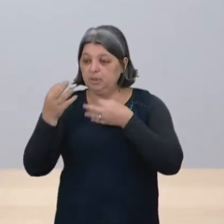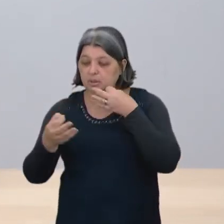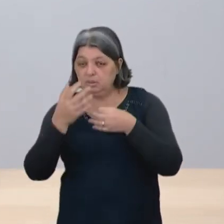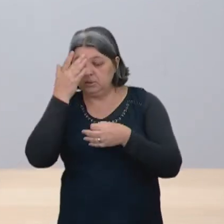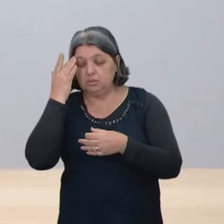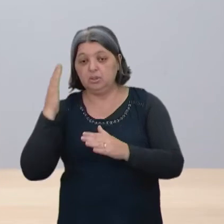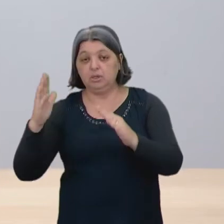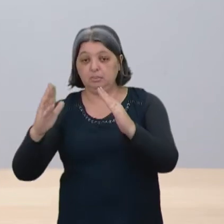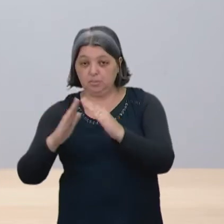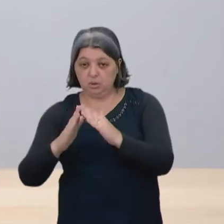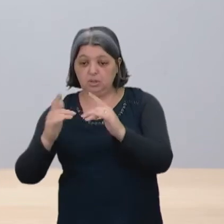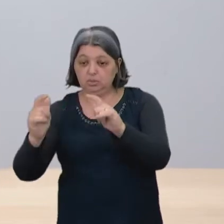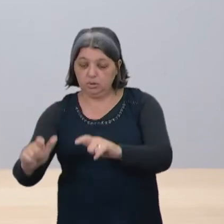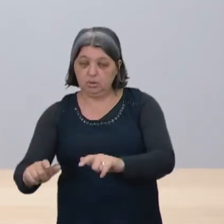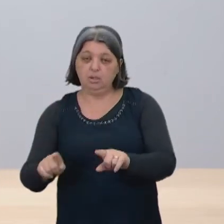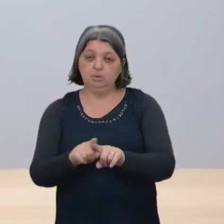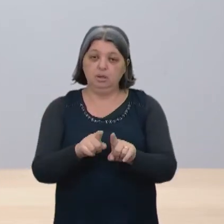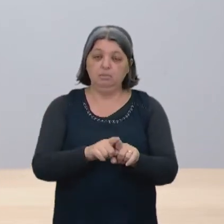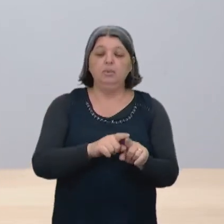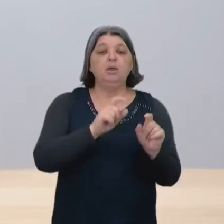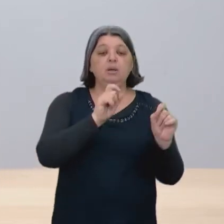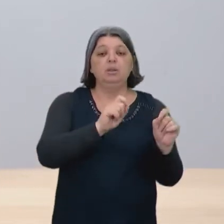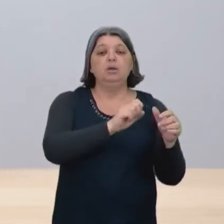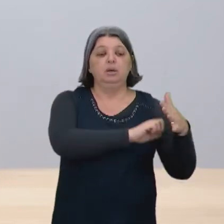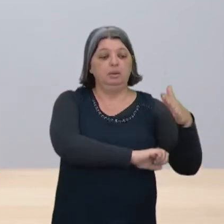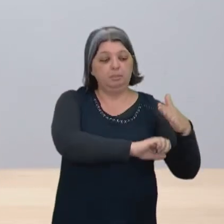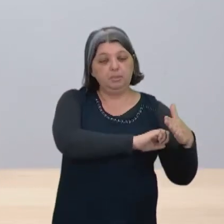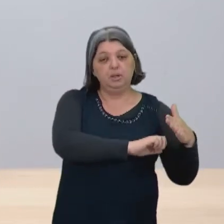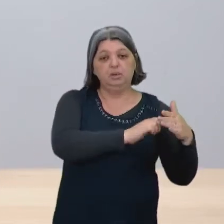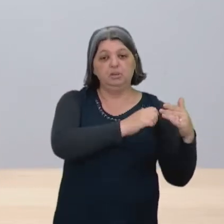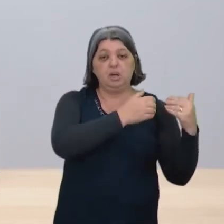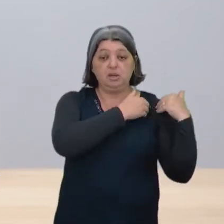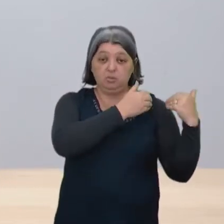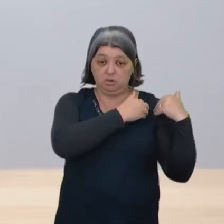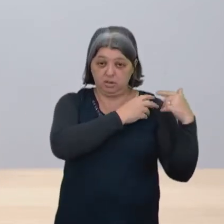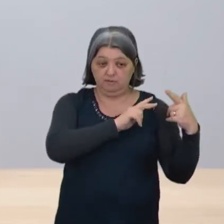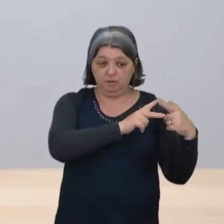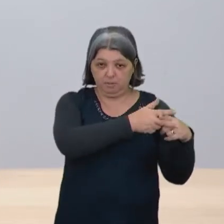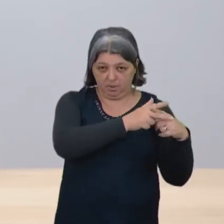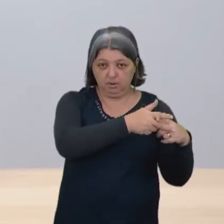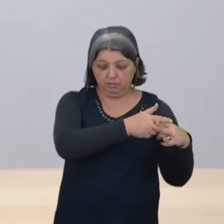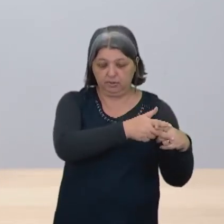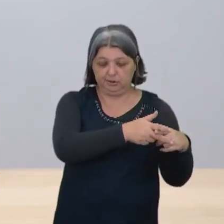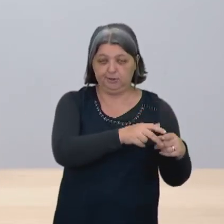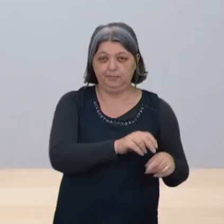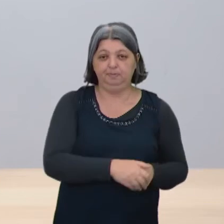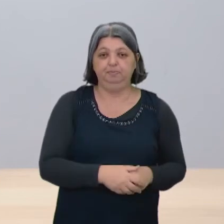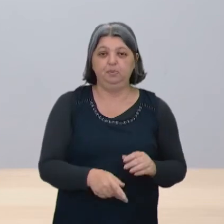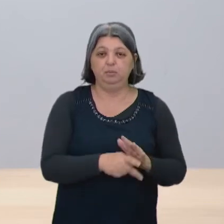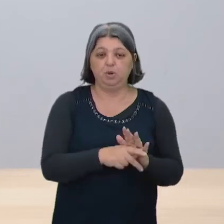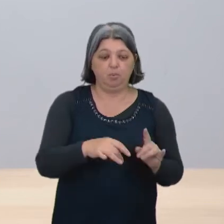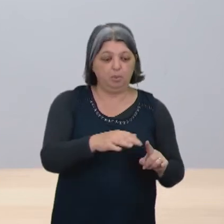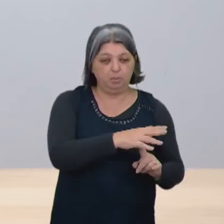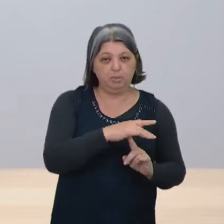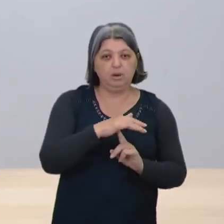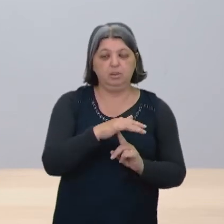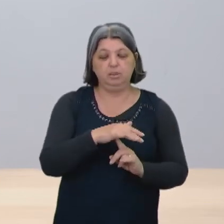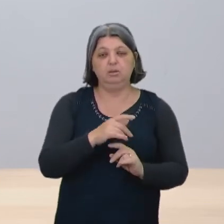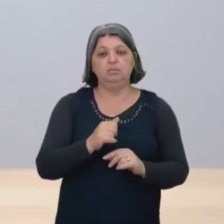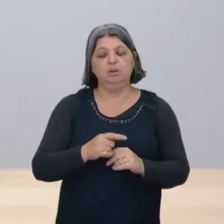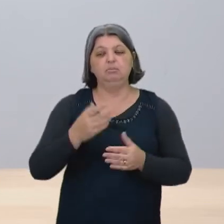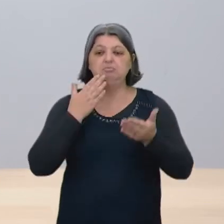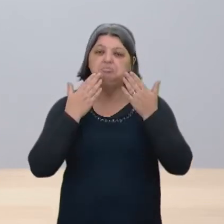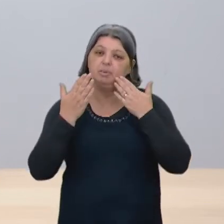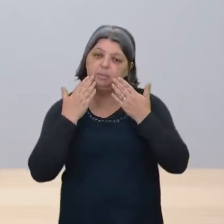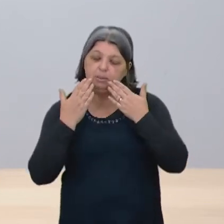morador do local, como de quem é responsável pela reforma do alambrado. Todo esse trabalho, eles conversaram muito